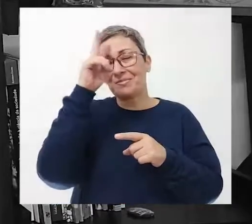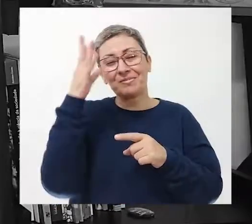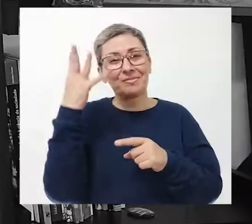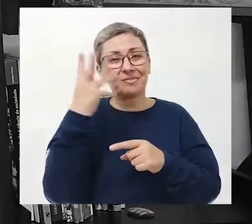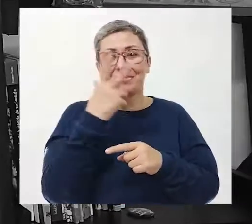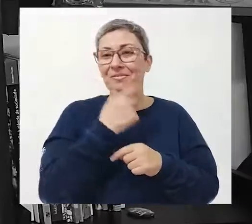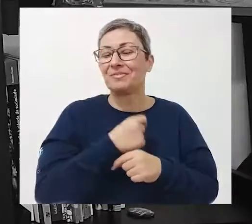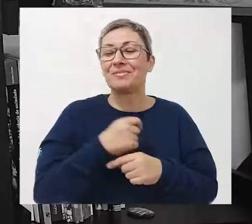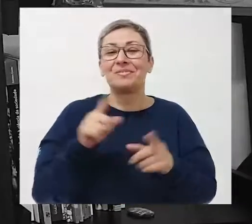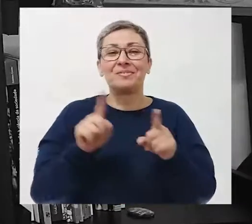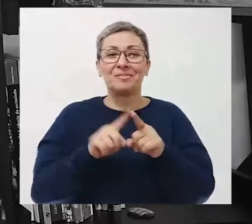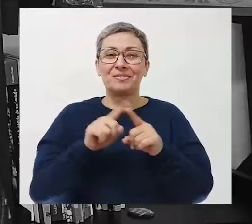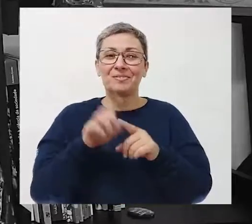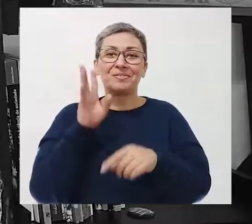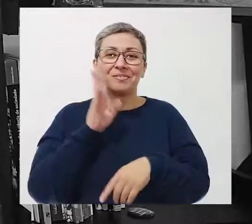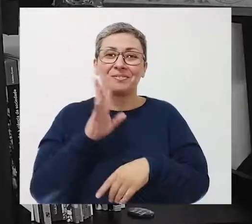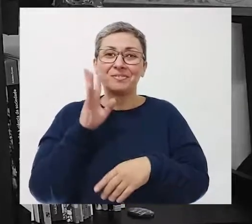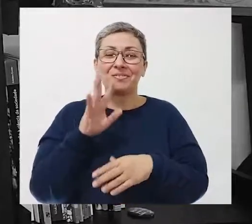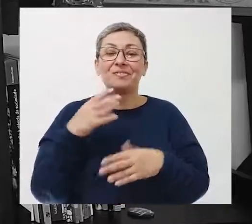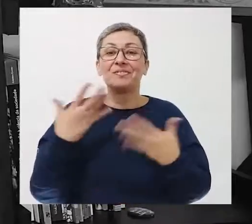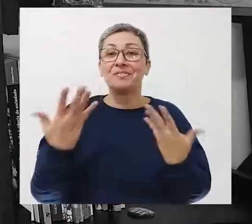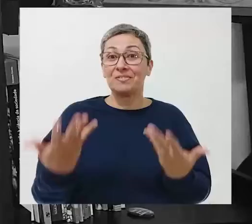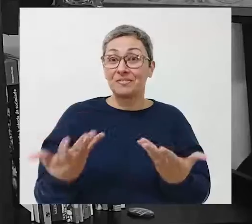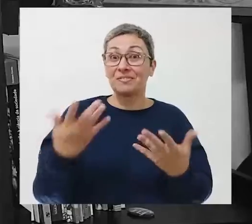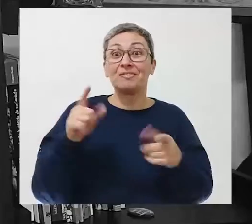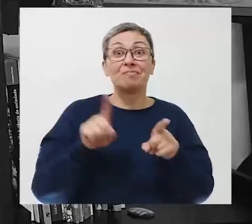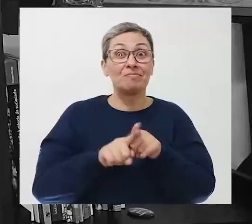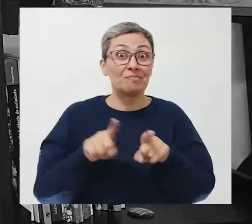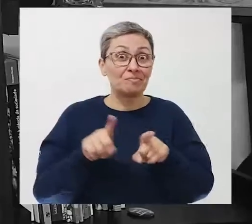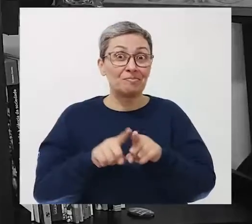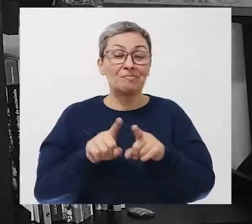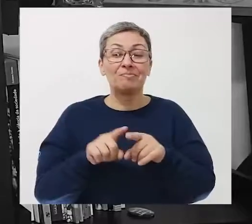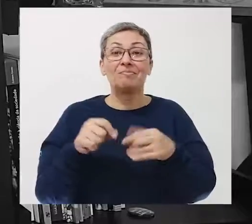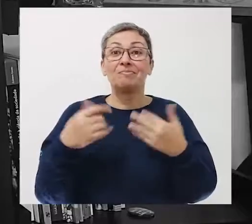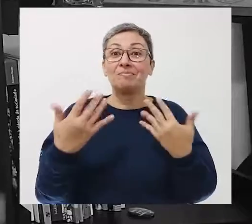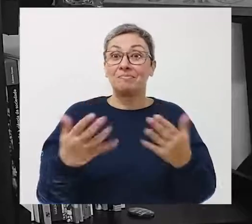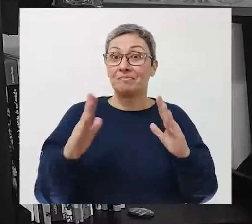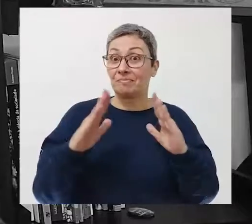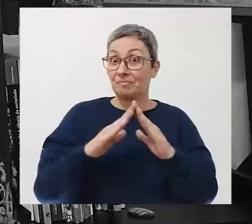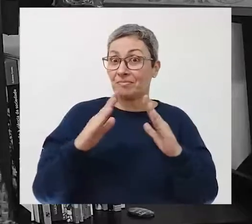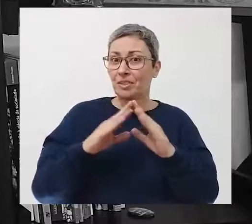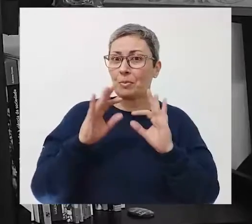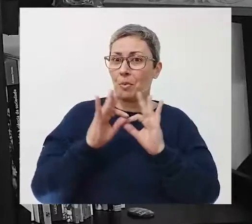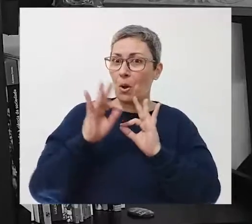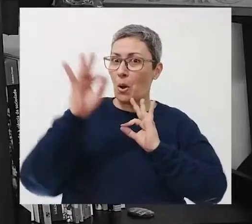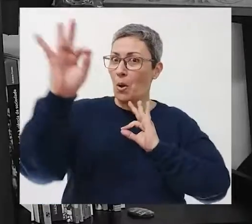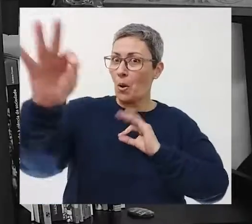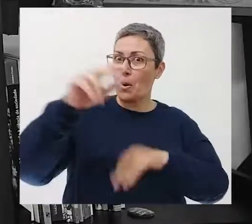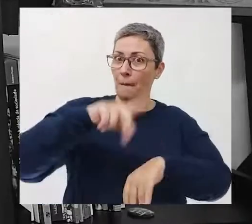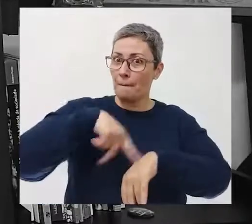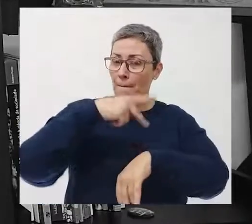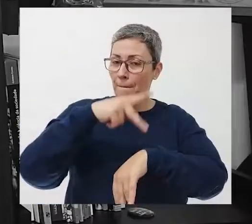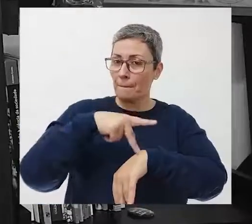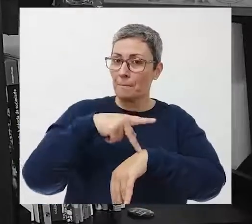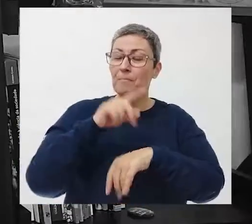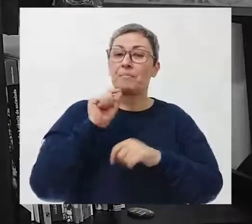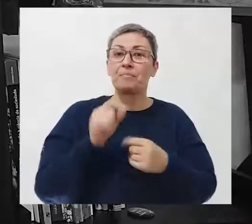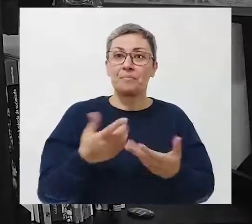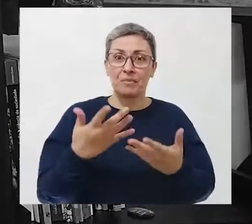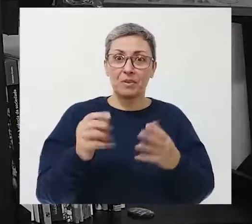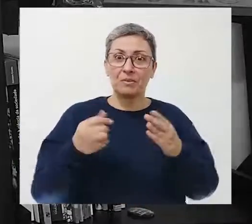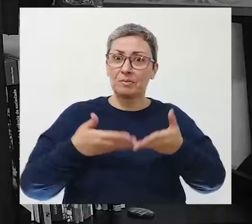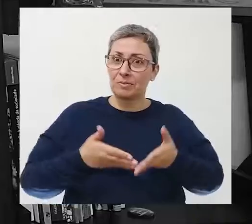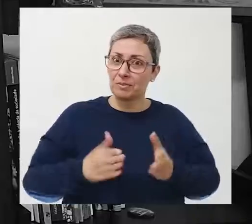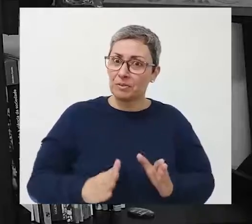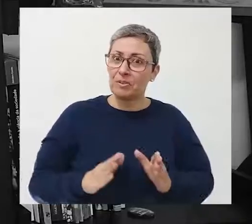Que recordação legal. É, e mesmo morando distante do seu país natal, né? O país onde ela